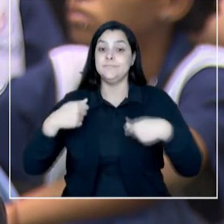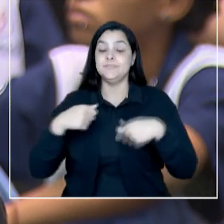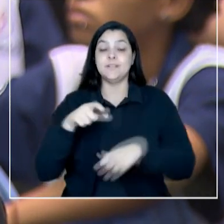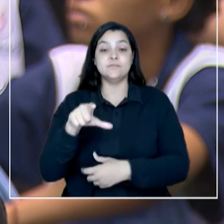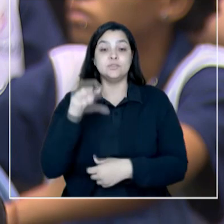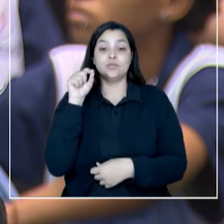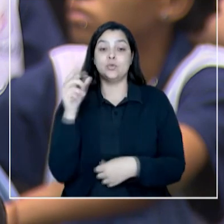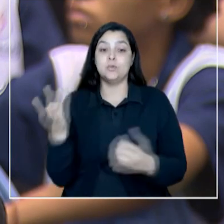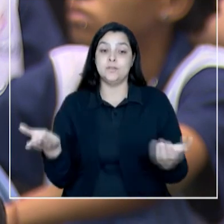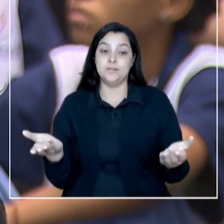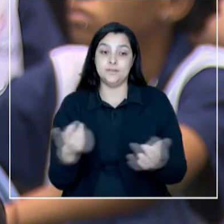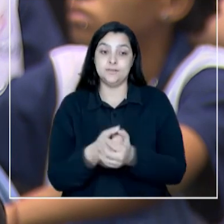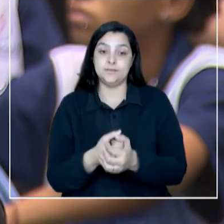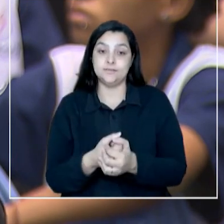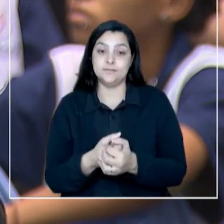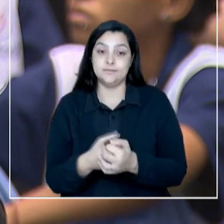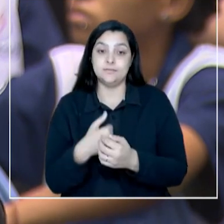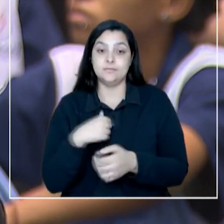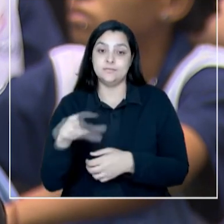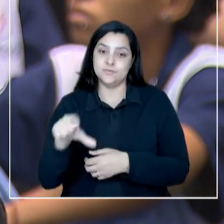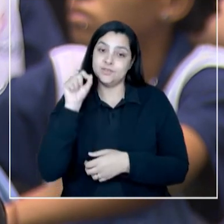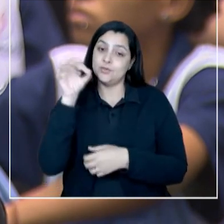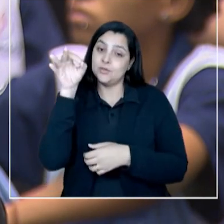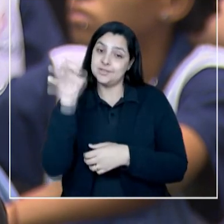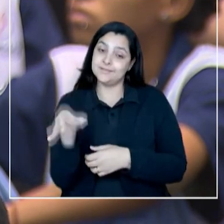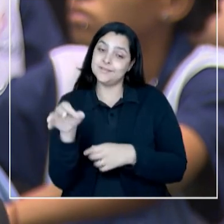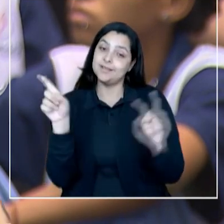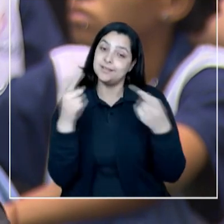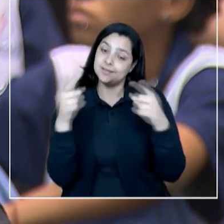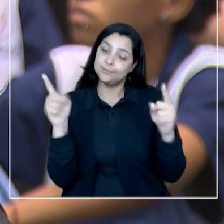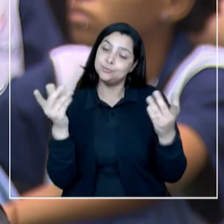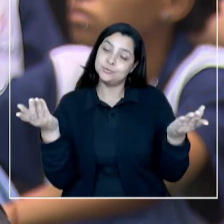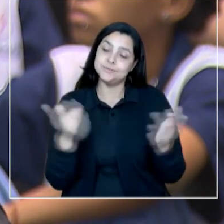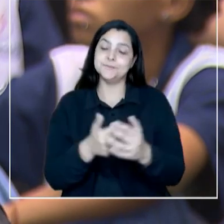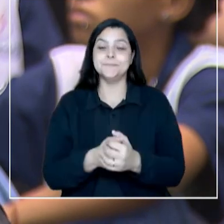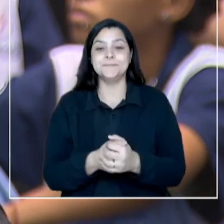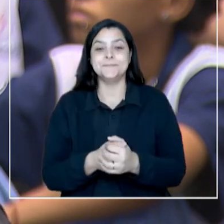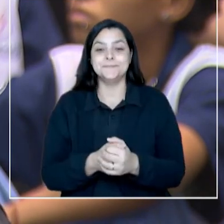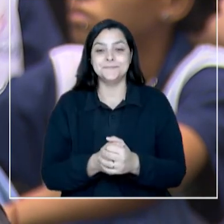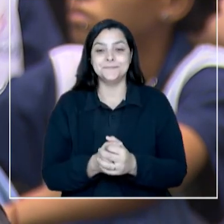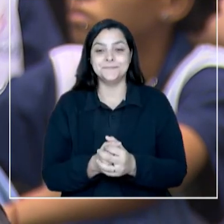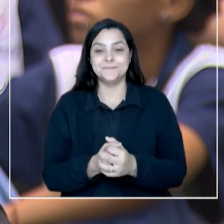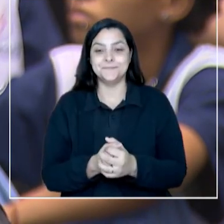assim, e eu fiz a escolha certa, foi na música ali. Então,